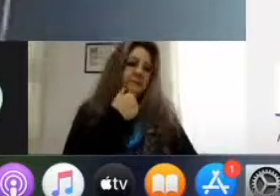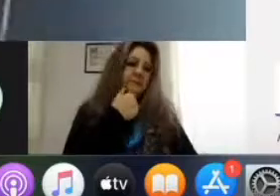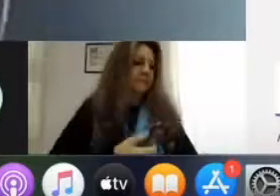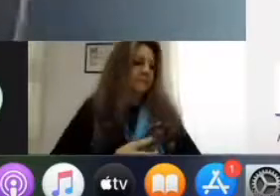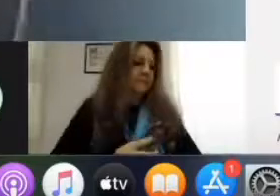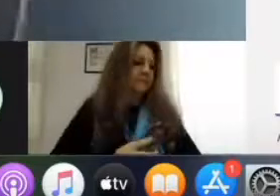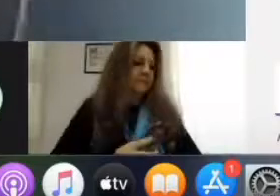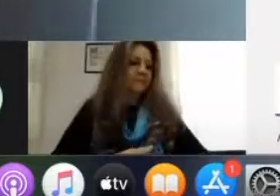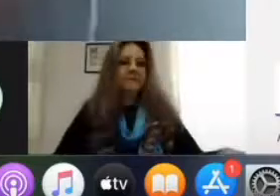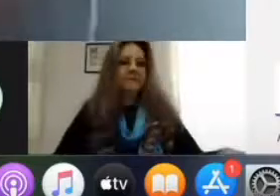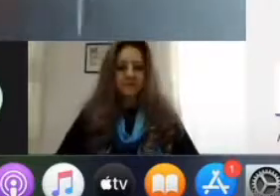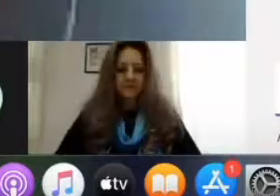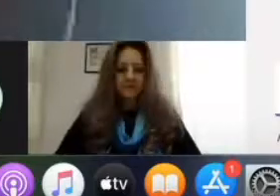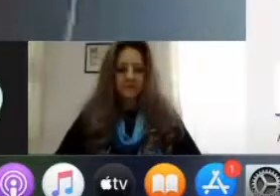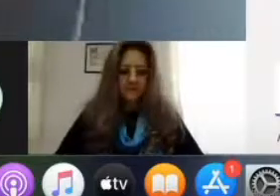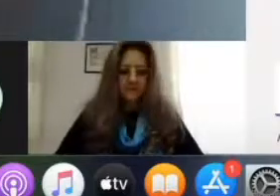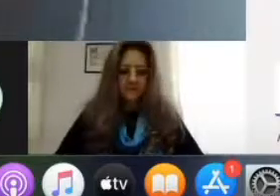experimenta, desde Galileu,